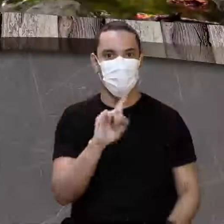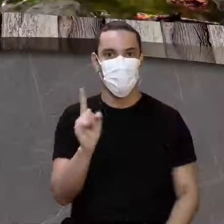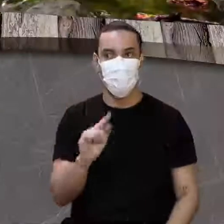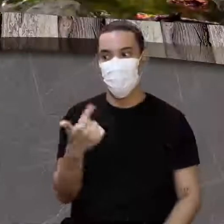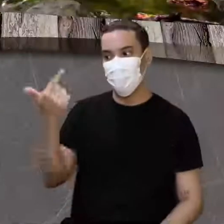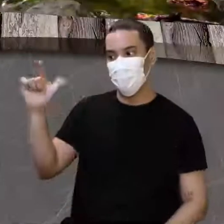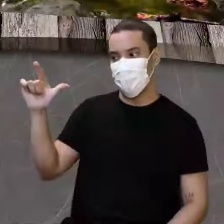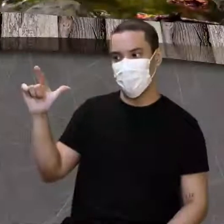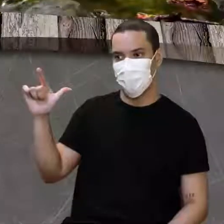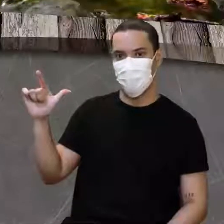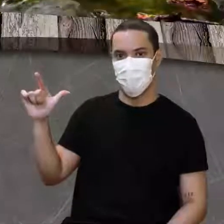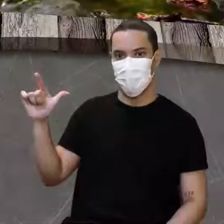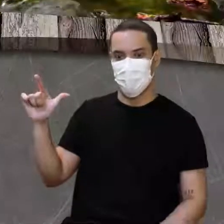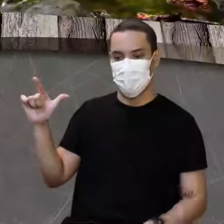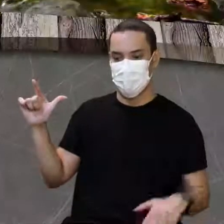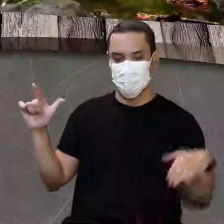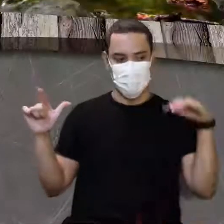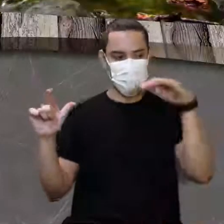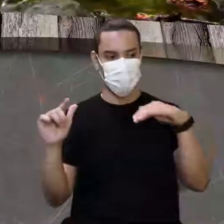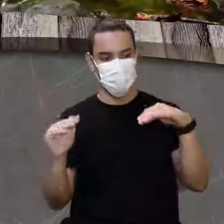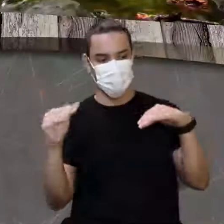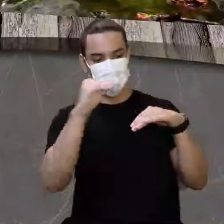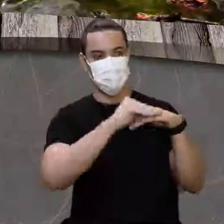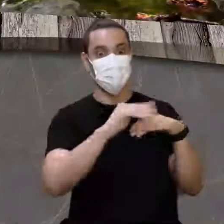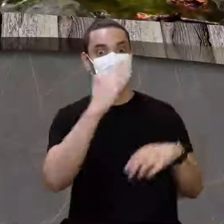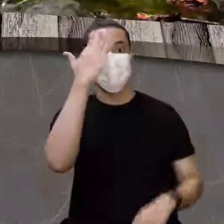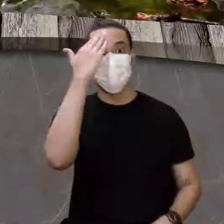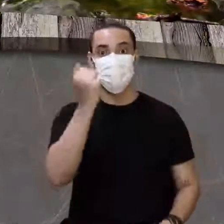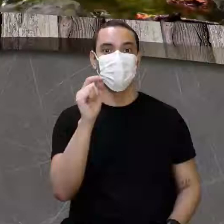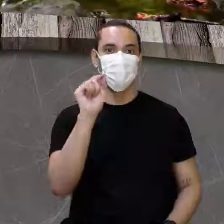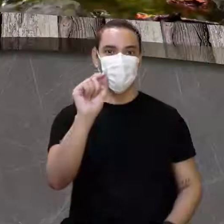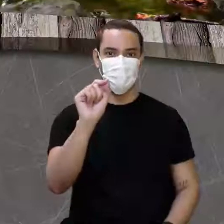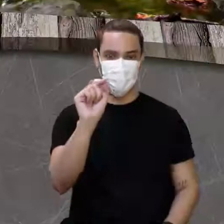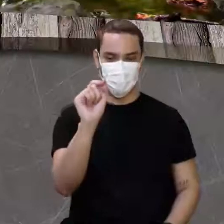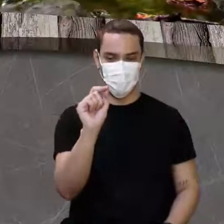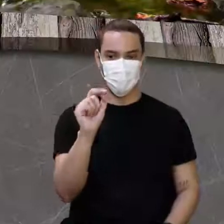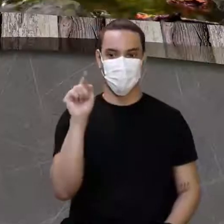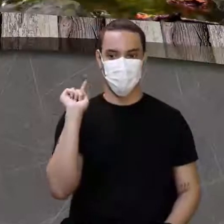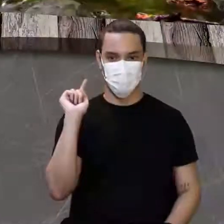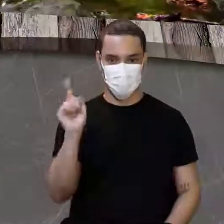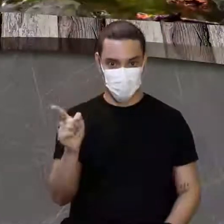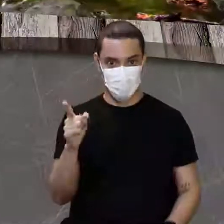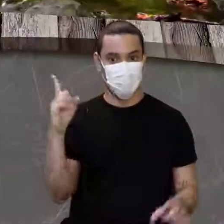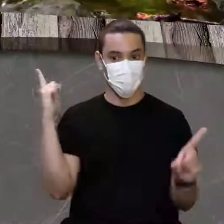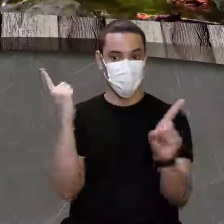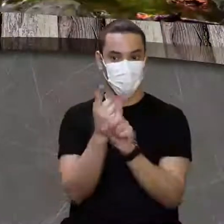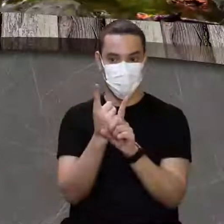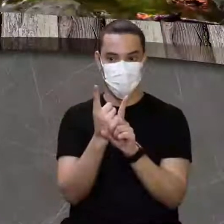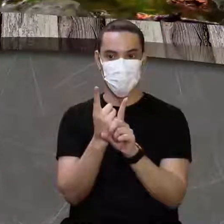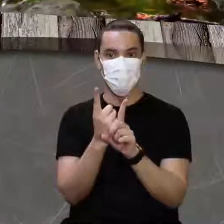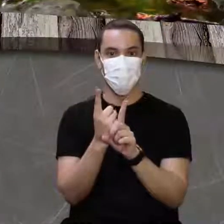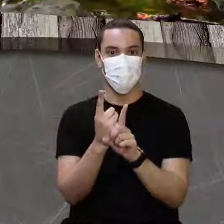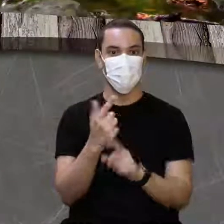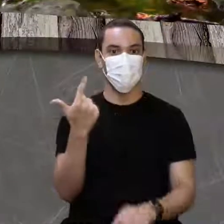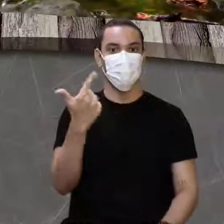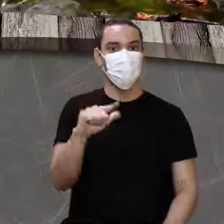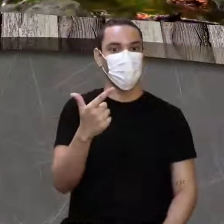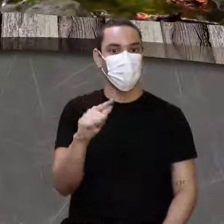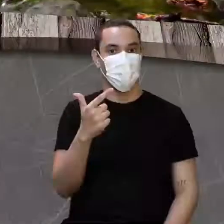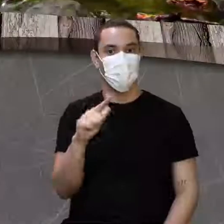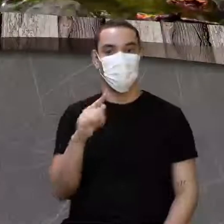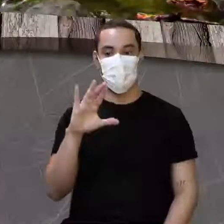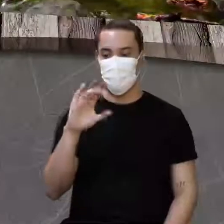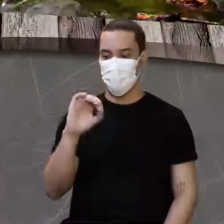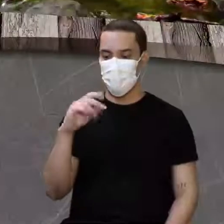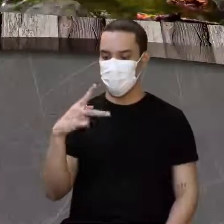E aí eles vão se reproduzir. A gente sabe que nesse encontro não existe